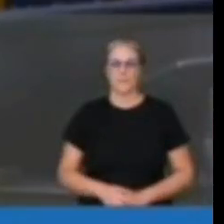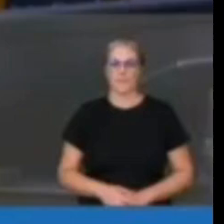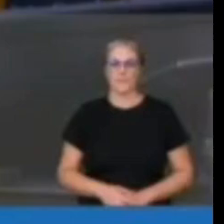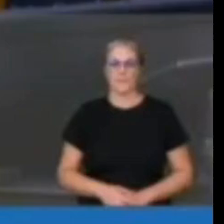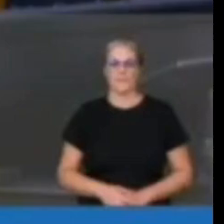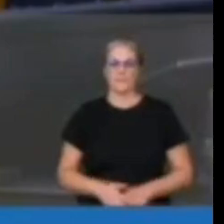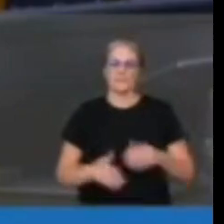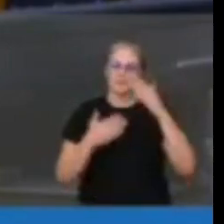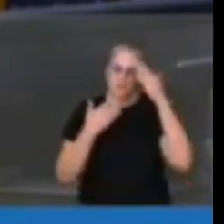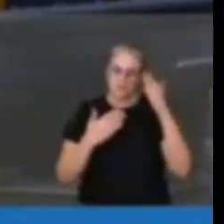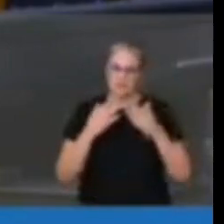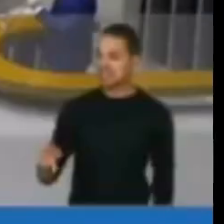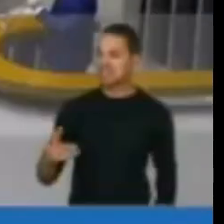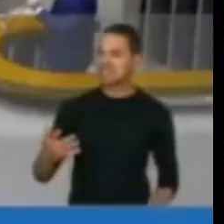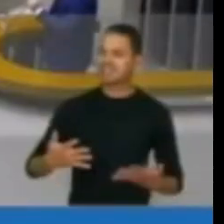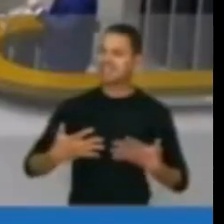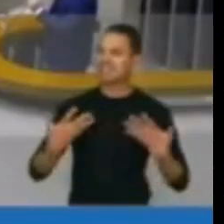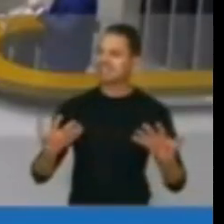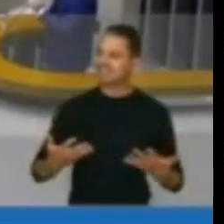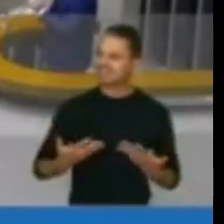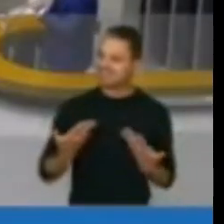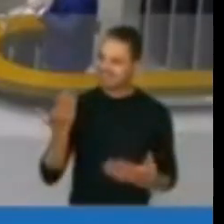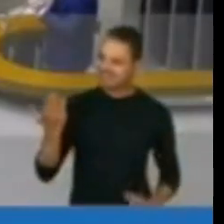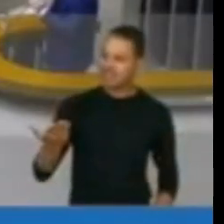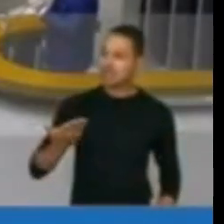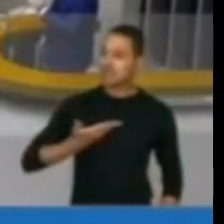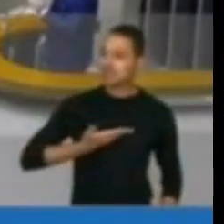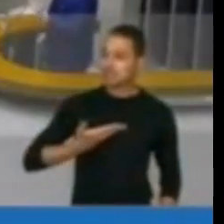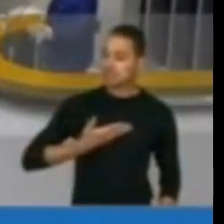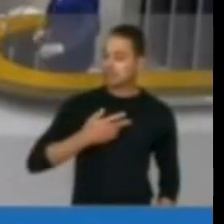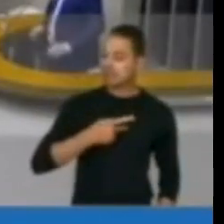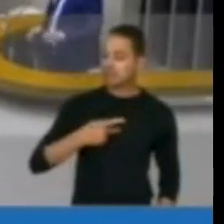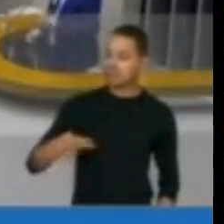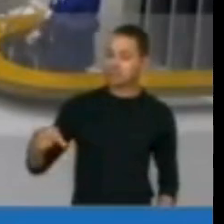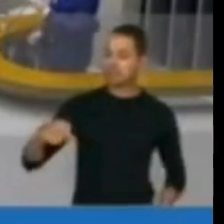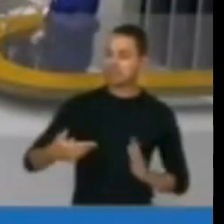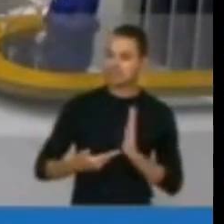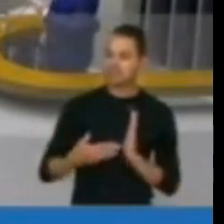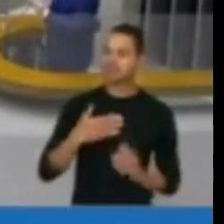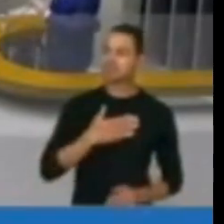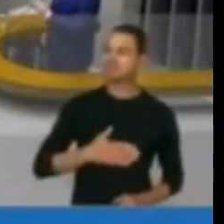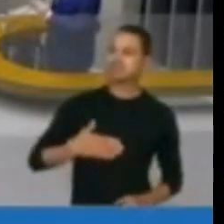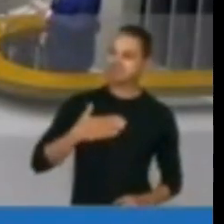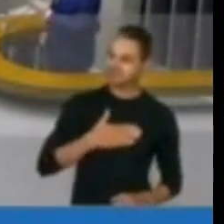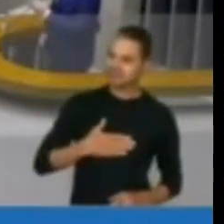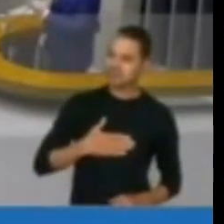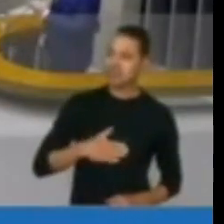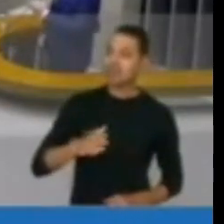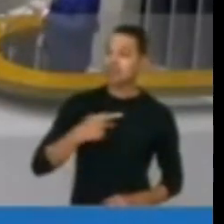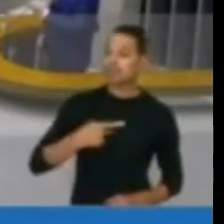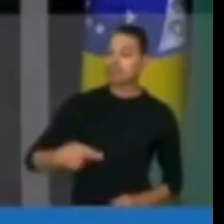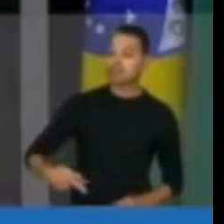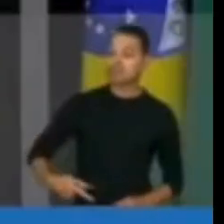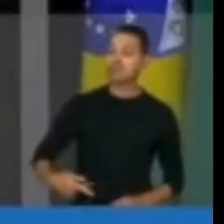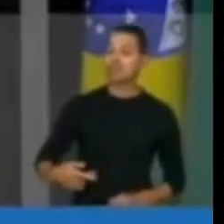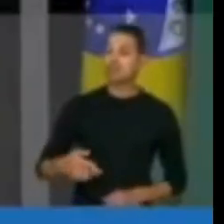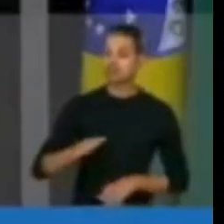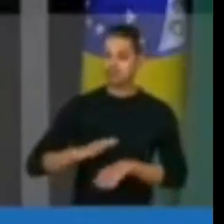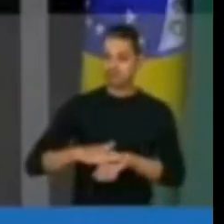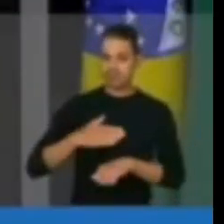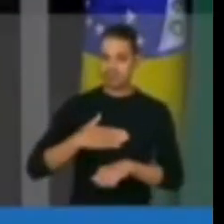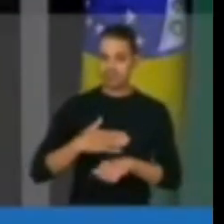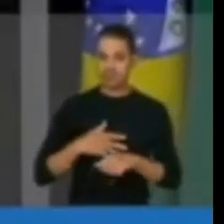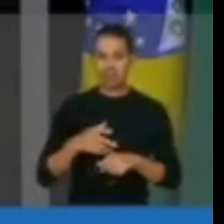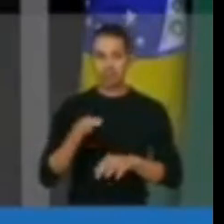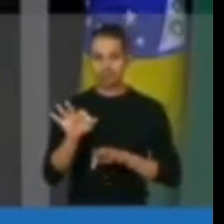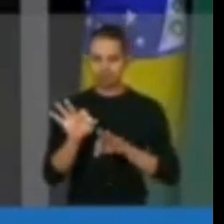Obrigado, deputado. Eu chamo agora... Amigo aí, presidindo a casa, satisfação. Presidente, hoje tinha preparado